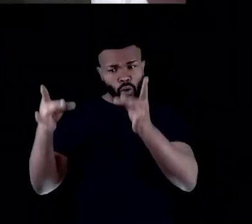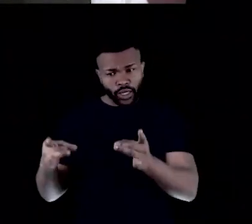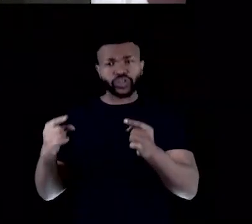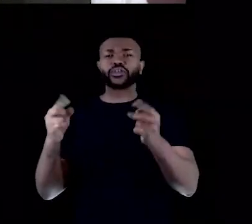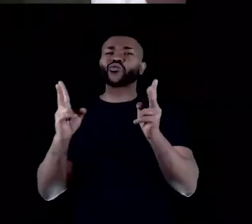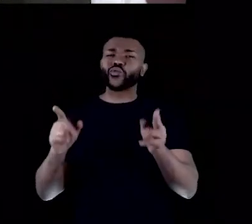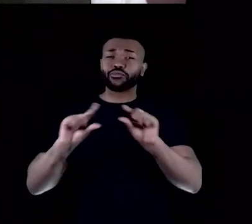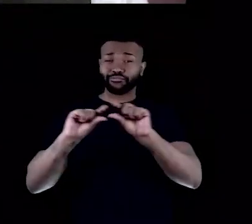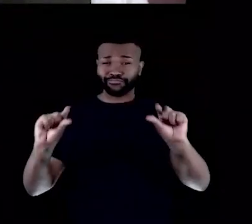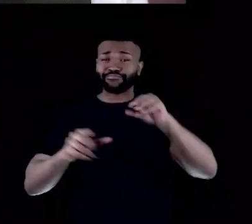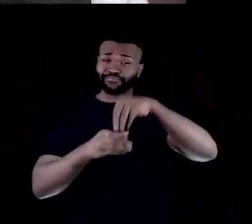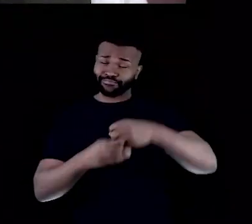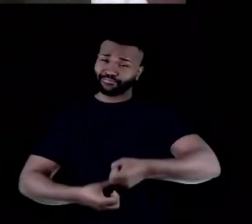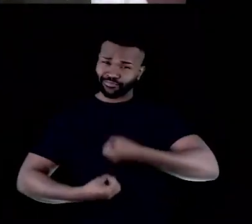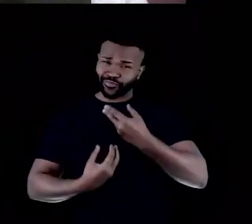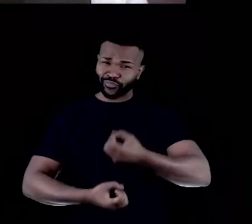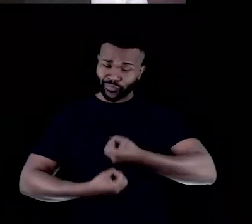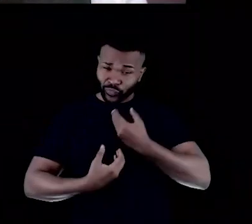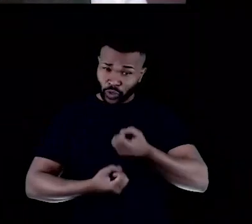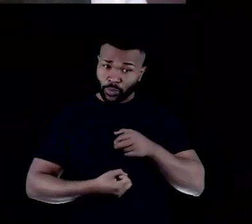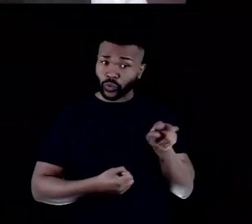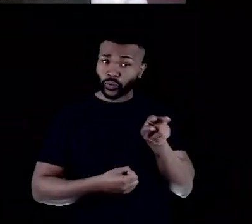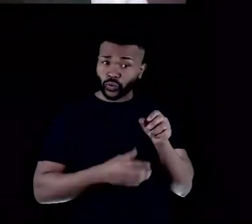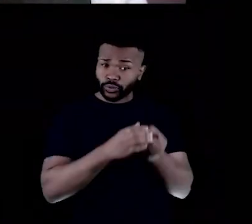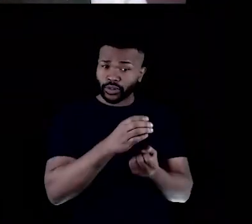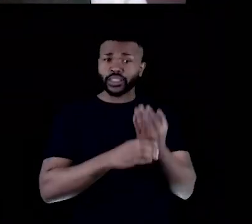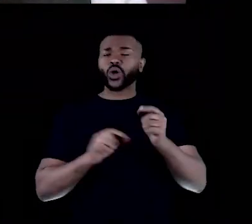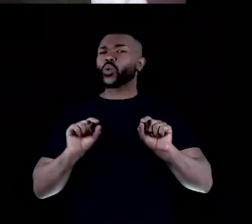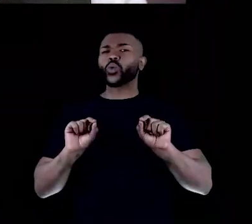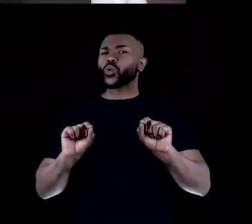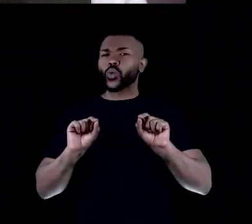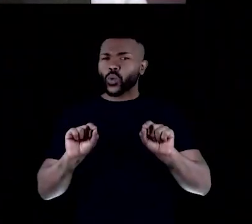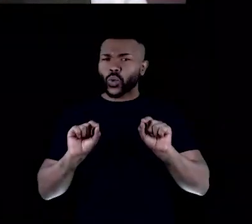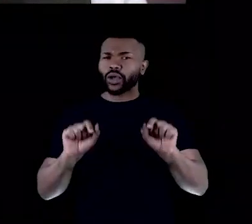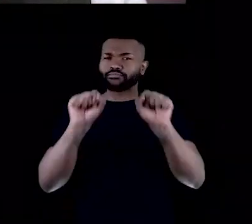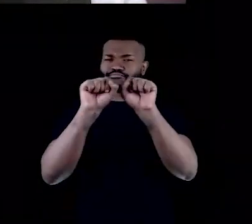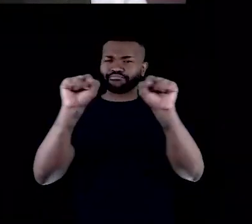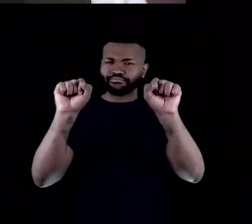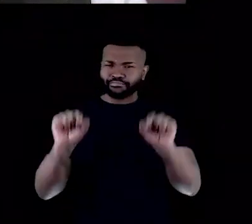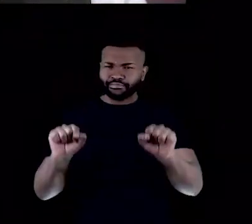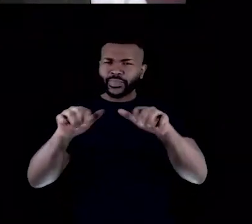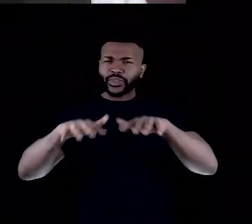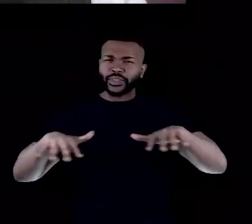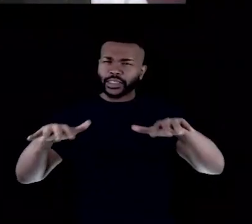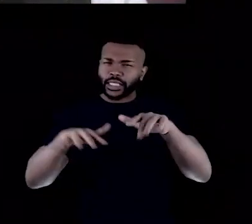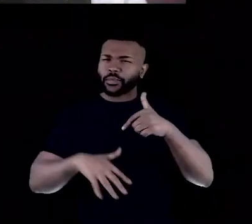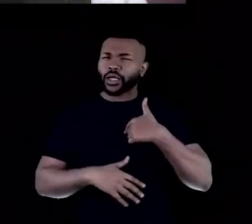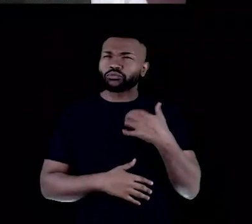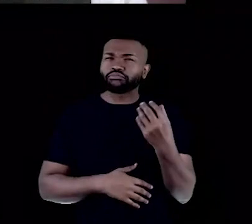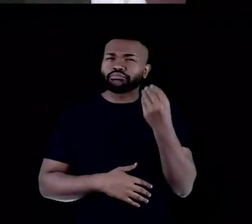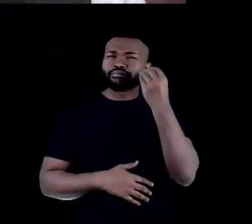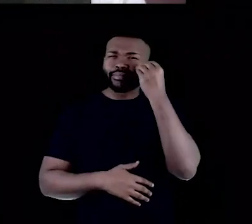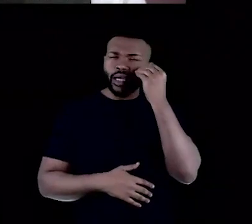colagem como mais um verso do poema, e não importa se é no fim, se é no começo, se é no meio, mas juntos eles criam esse ecossistema que é o que